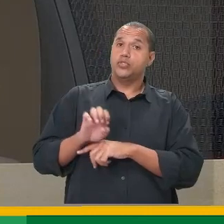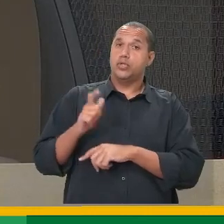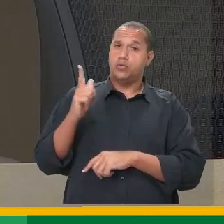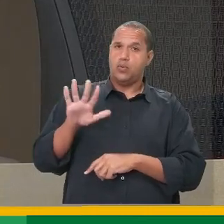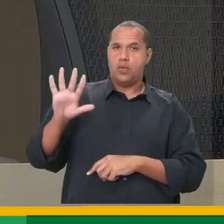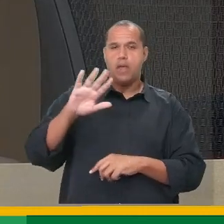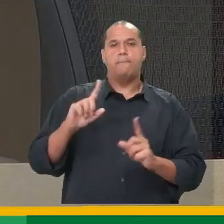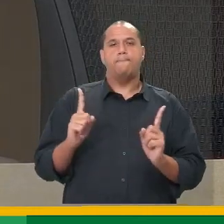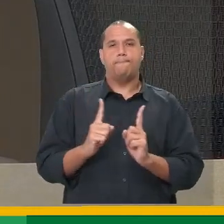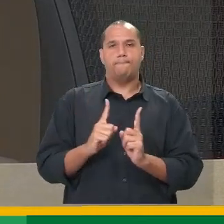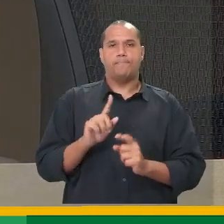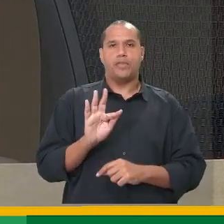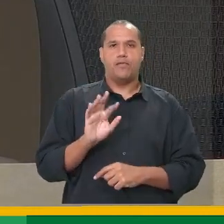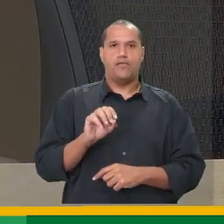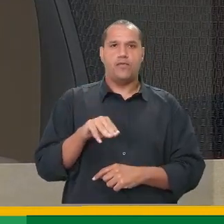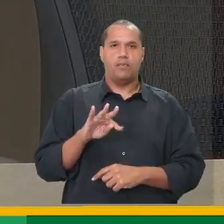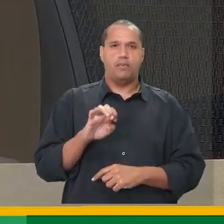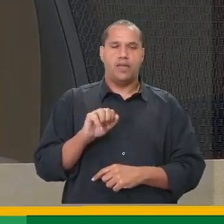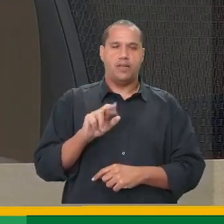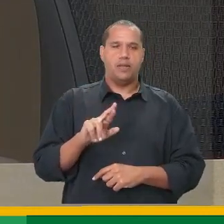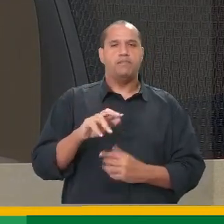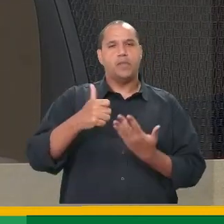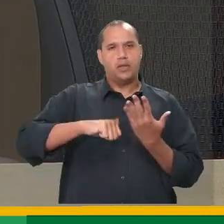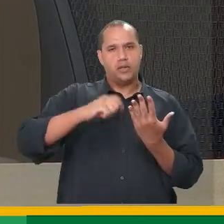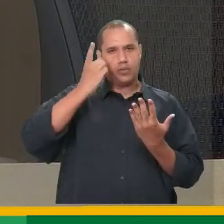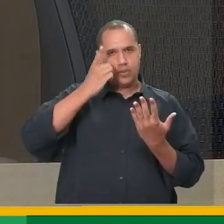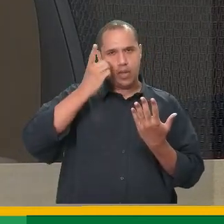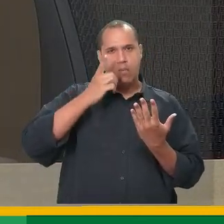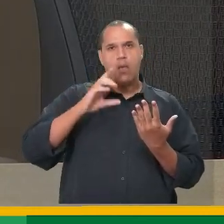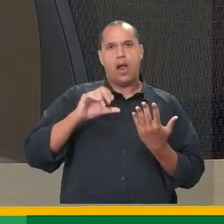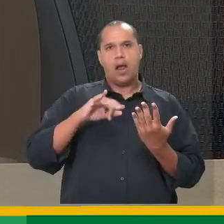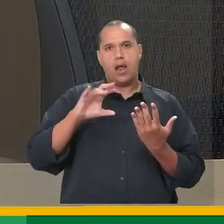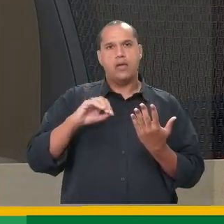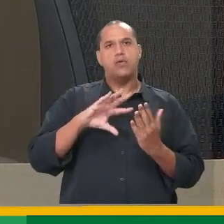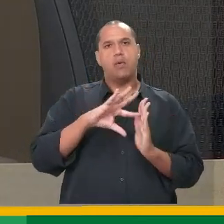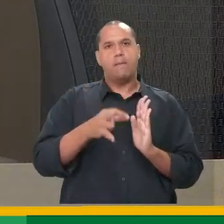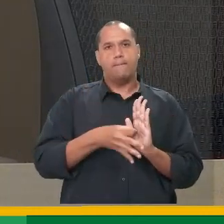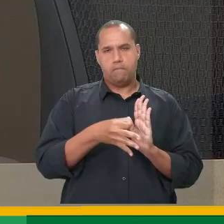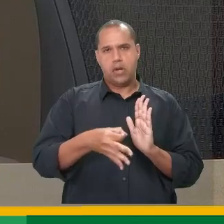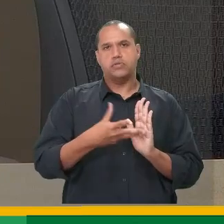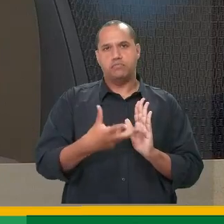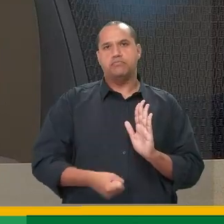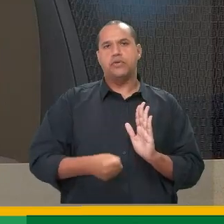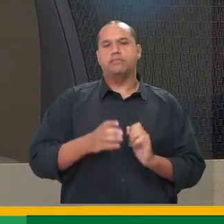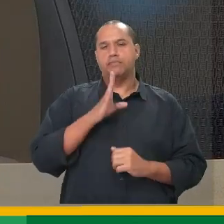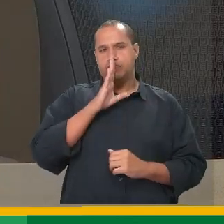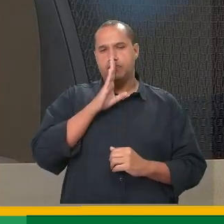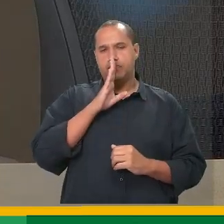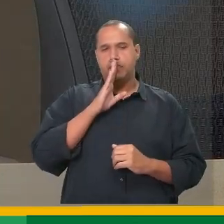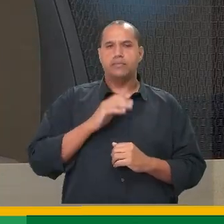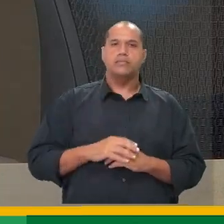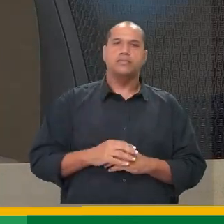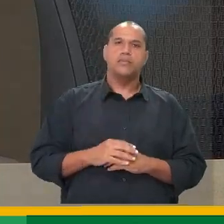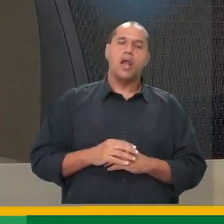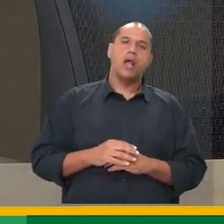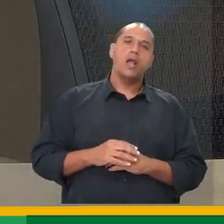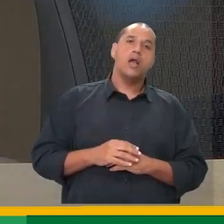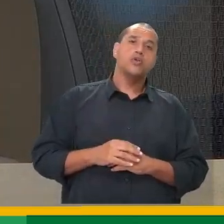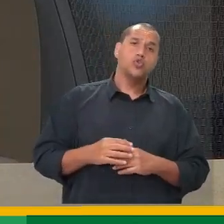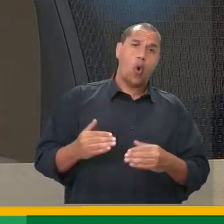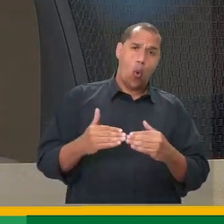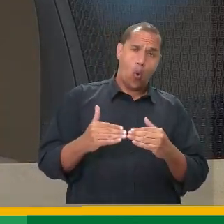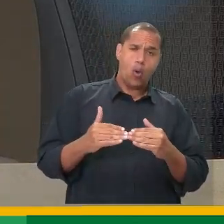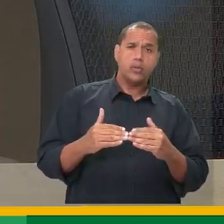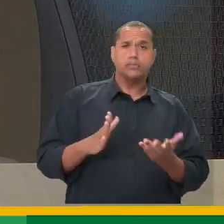Cairo Salim comparecer favorável à matéria projeto está em discussão encerrado em votação encerrados os deputados que